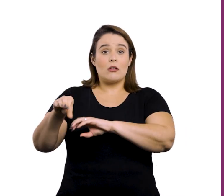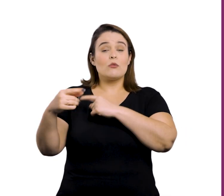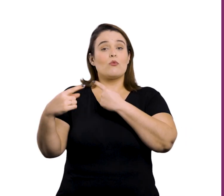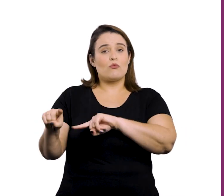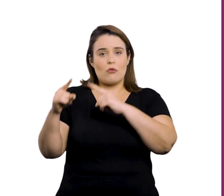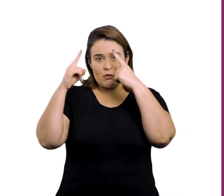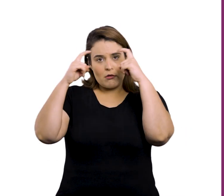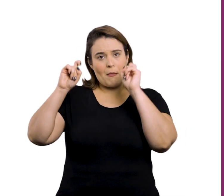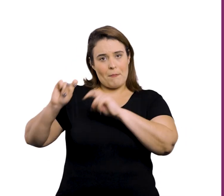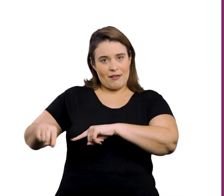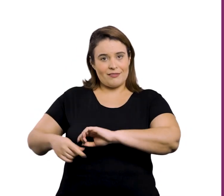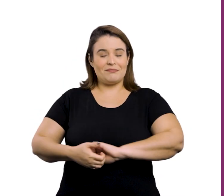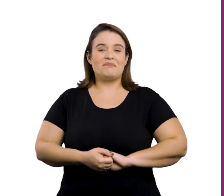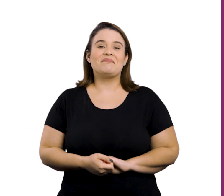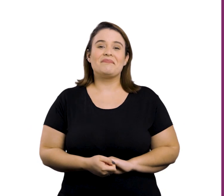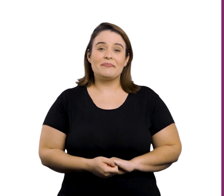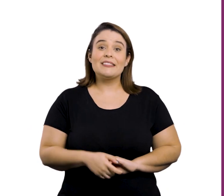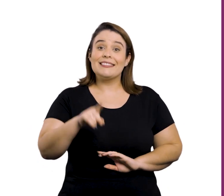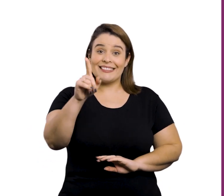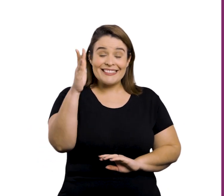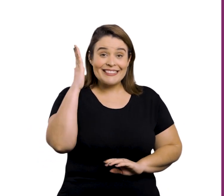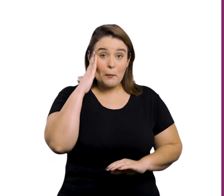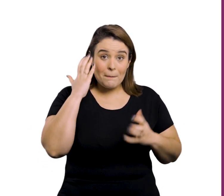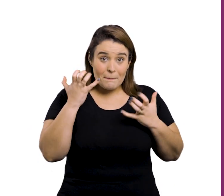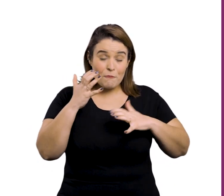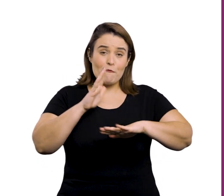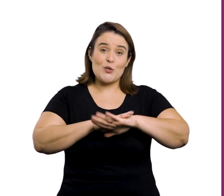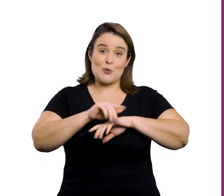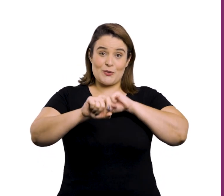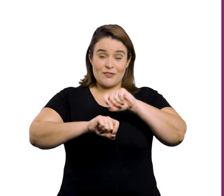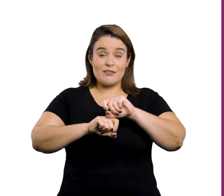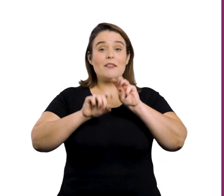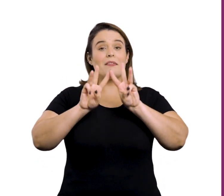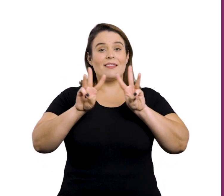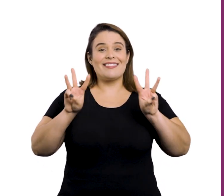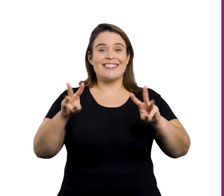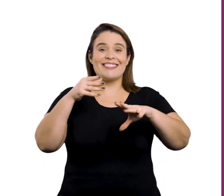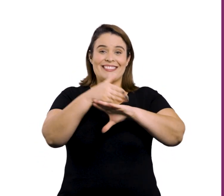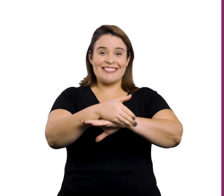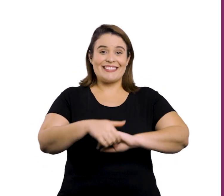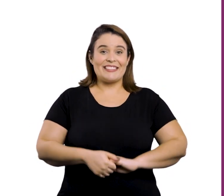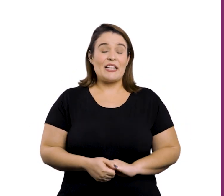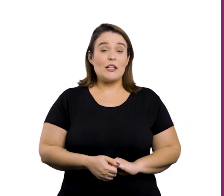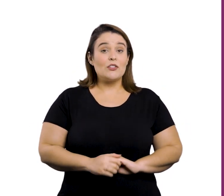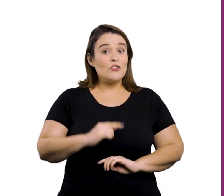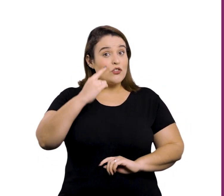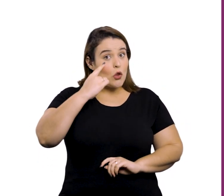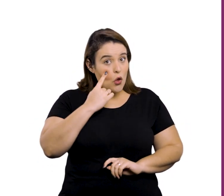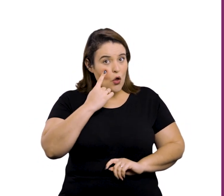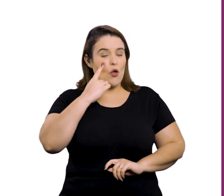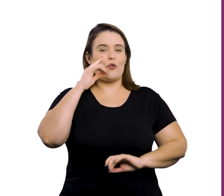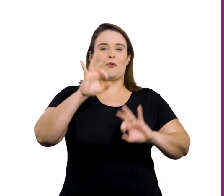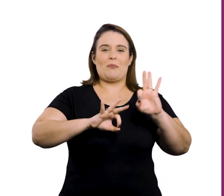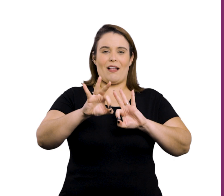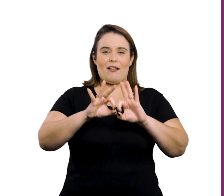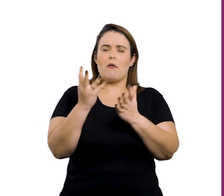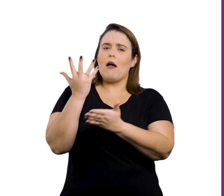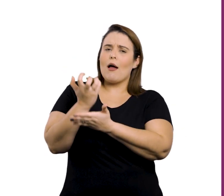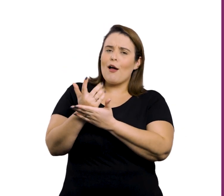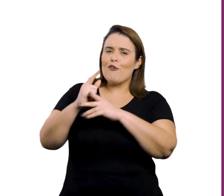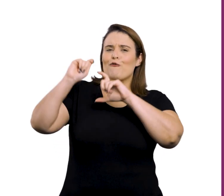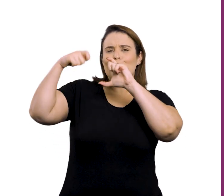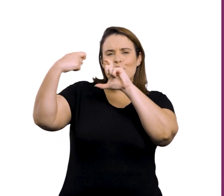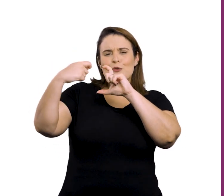#Educação contra a Barbárie. Quer saber mais como agir? Acesse o portal De Olho nos Planos e